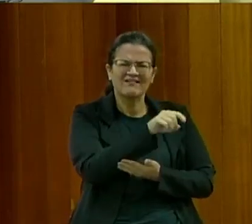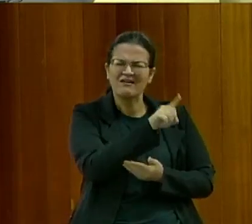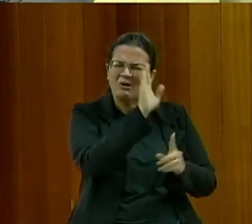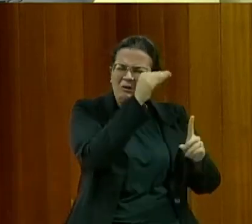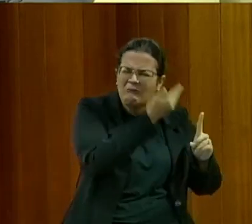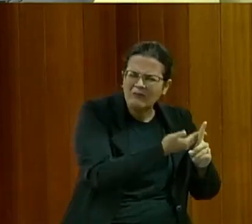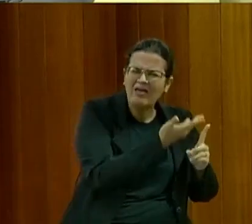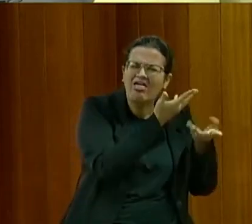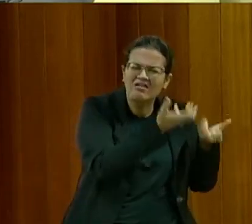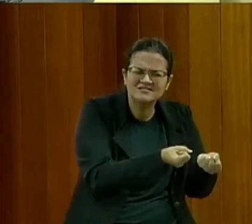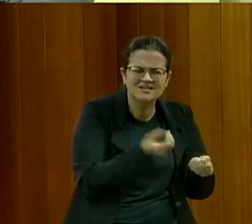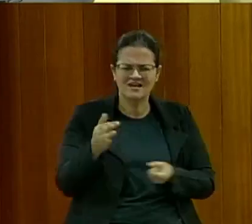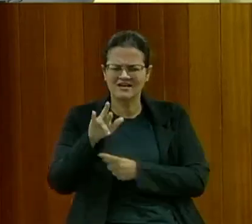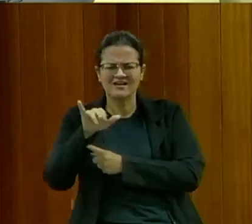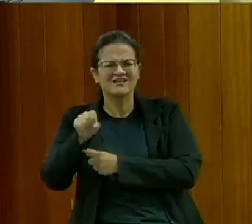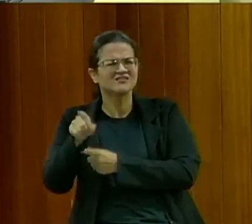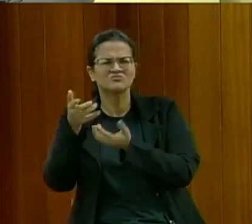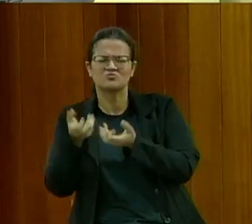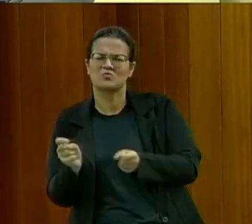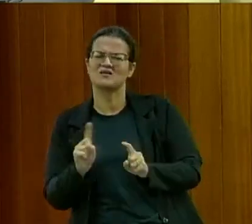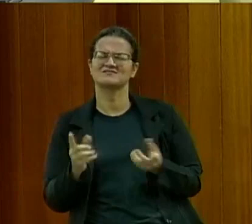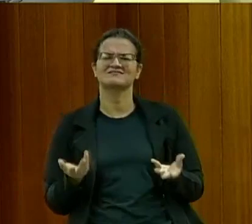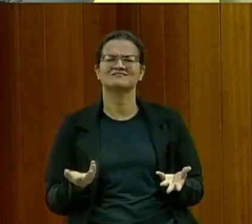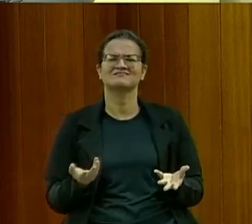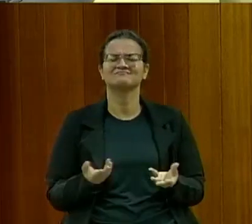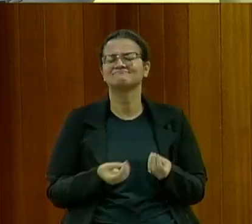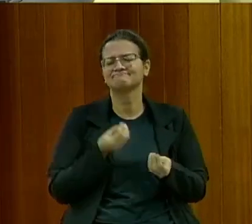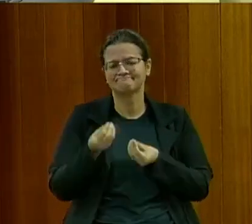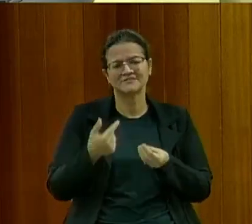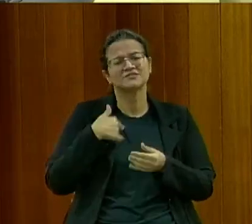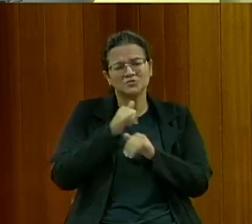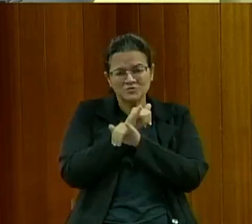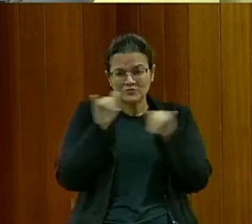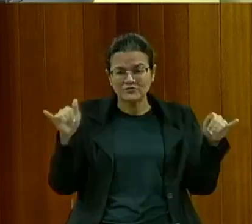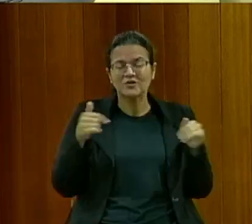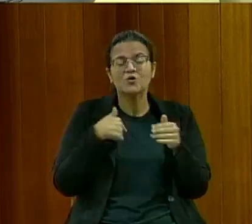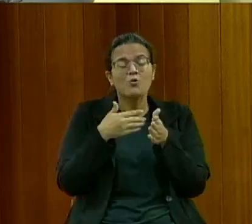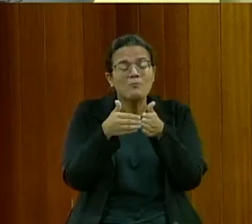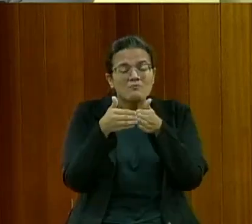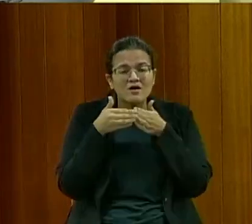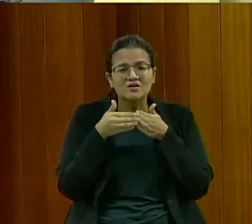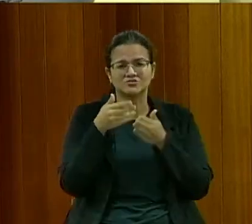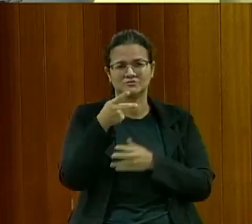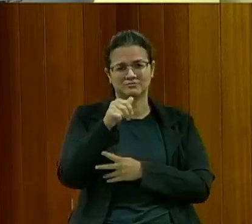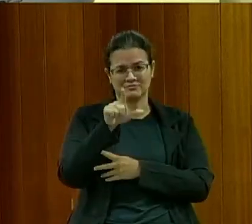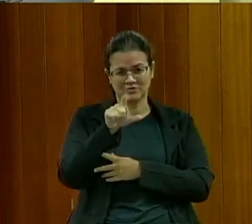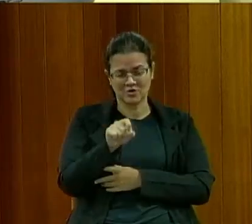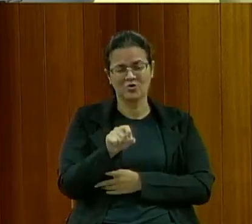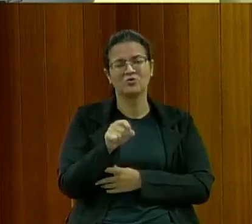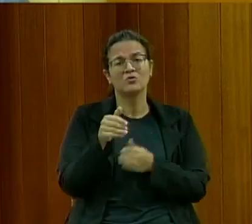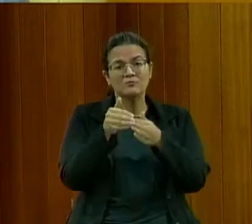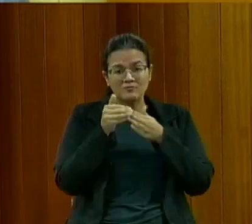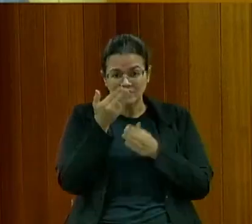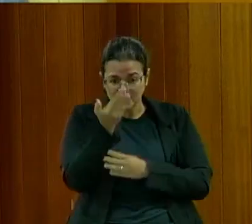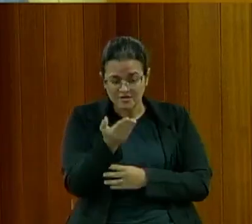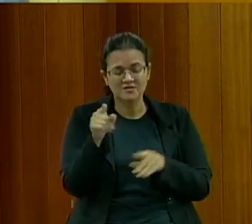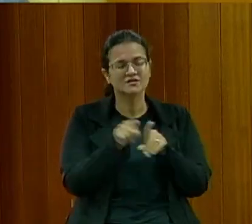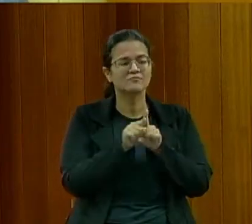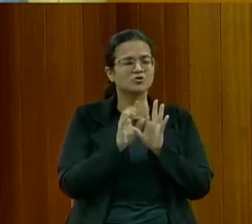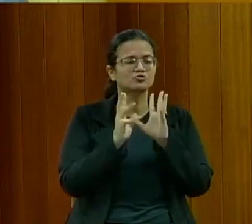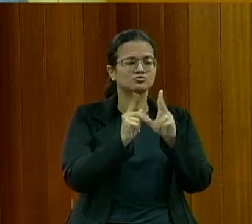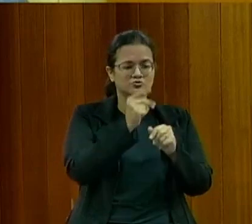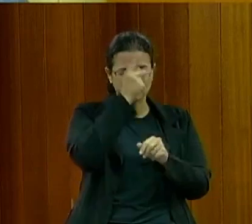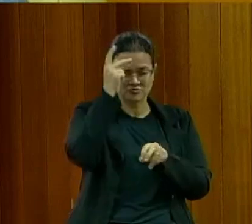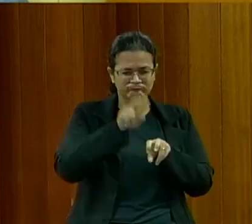esse infeliz. Então, eu deixo aqui esse pedido, vereador Paulo Henrique, ao senhor, aos membros da CCJ, ao presidente